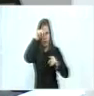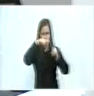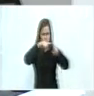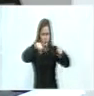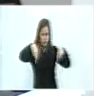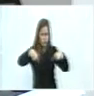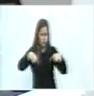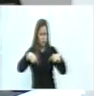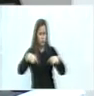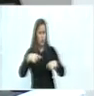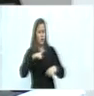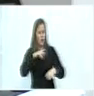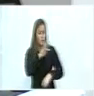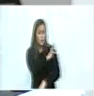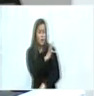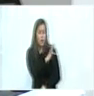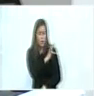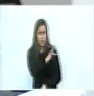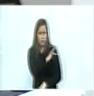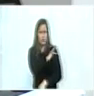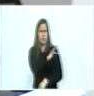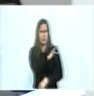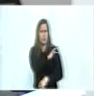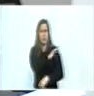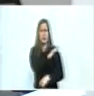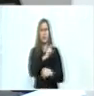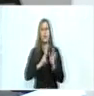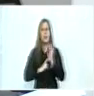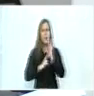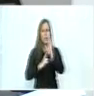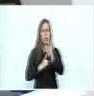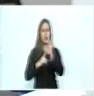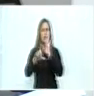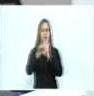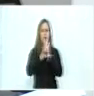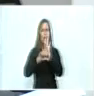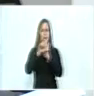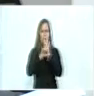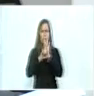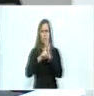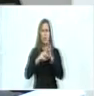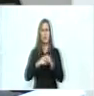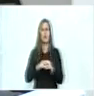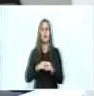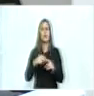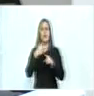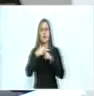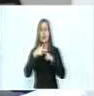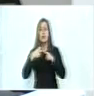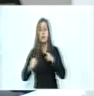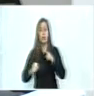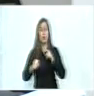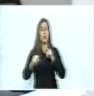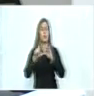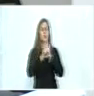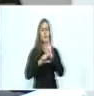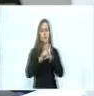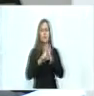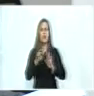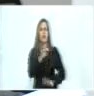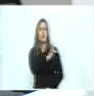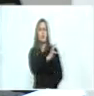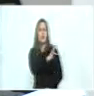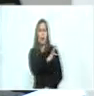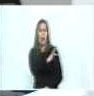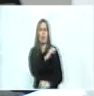a fiscalização do representante legal do vencedor do certame licitatório, do fiscal da